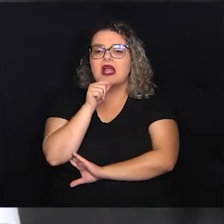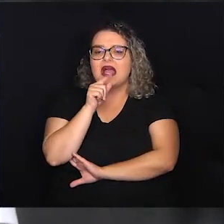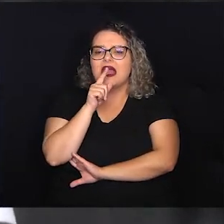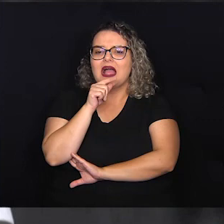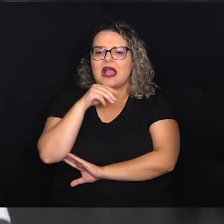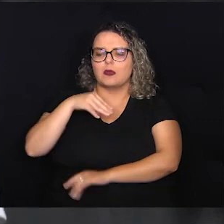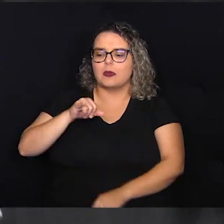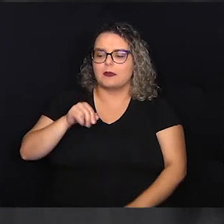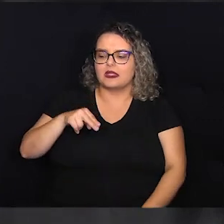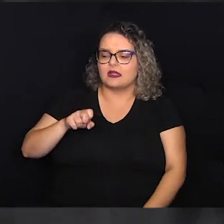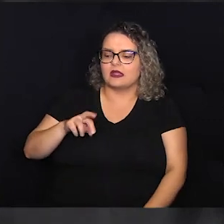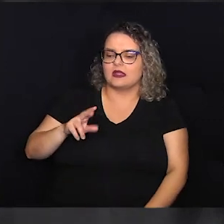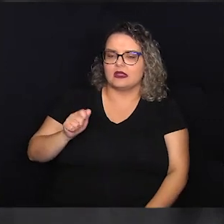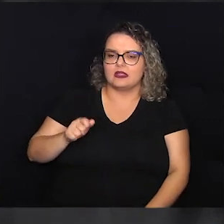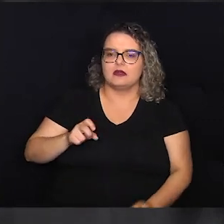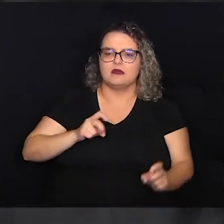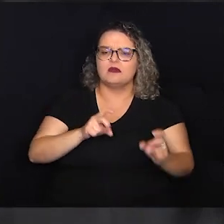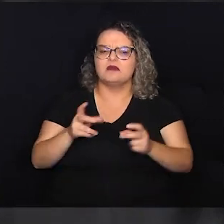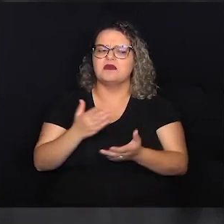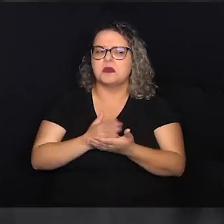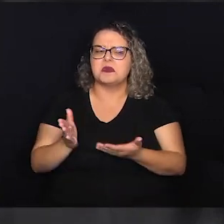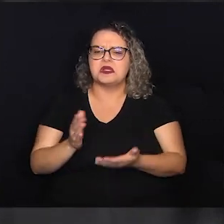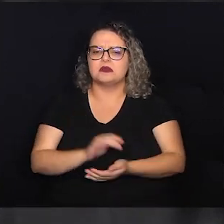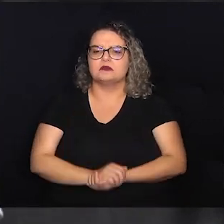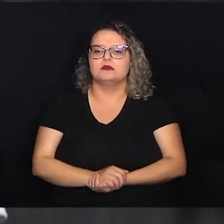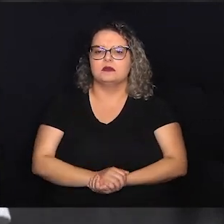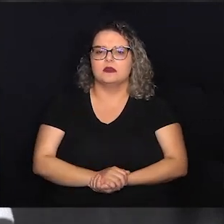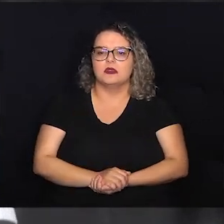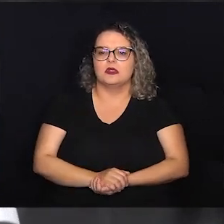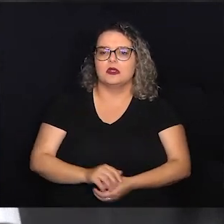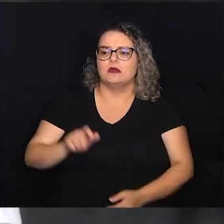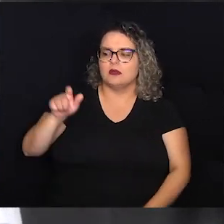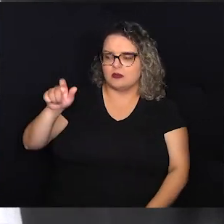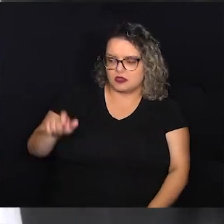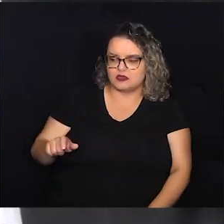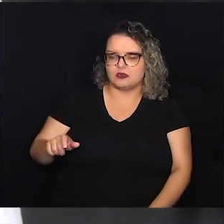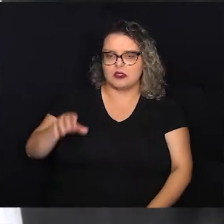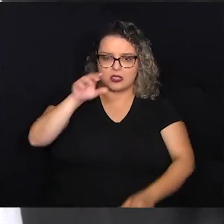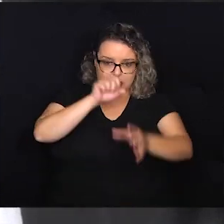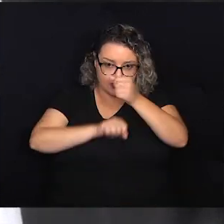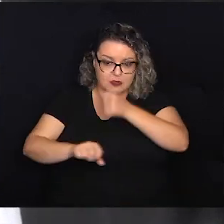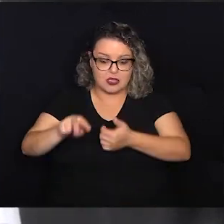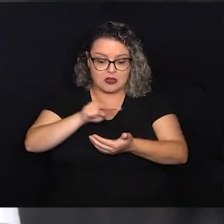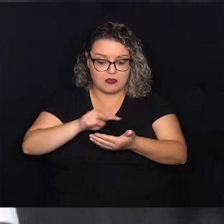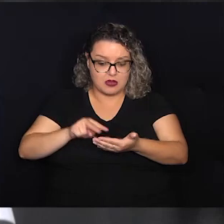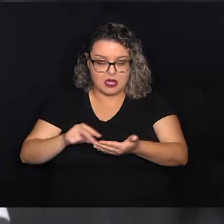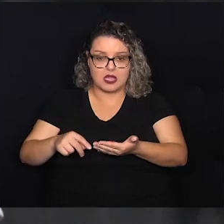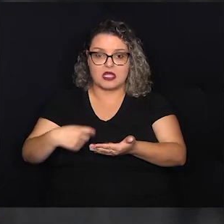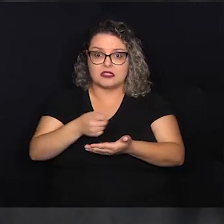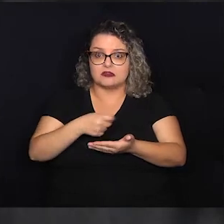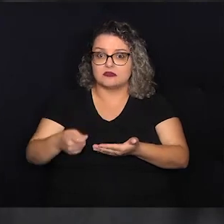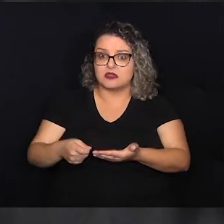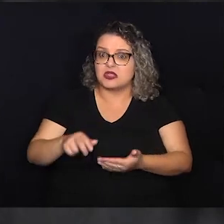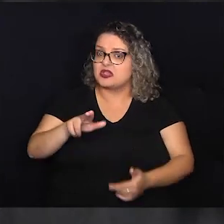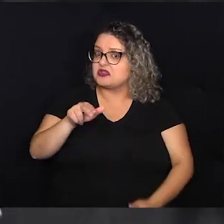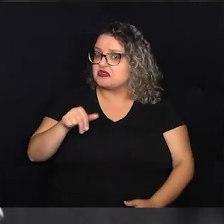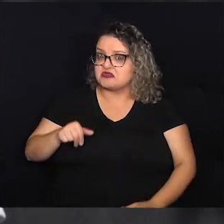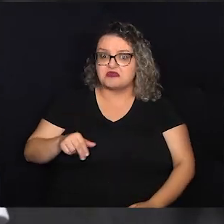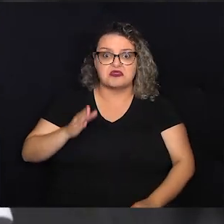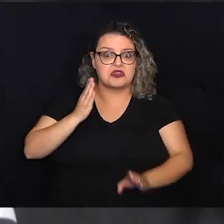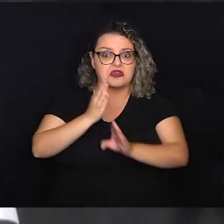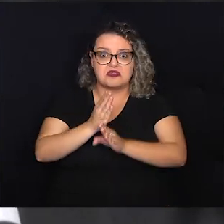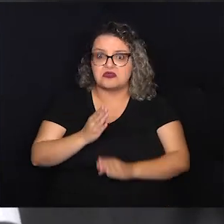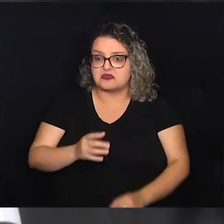mineral. Tem uma pessoa que eu tenho uma admiração enorme, uma pessoa que aprendeu a ler e escrever na